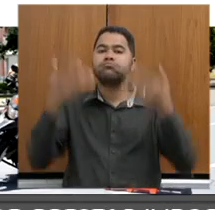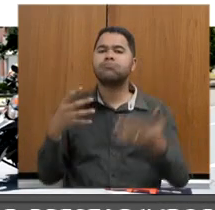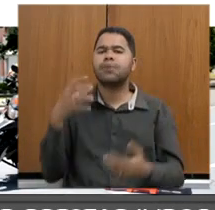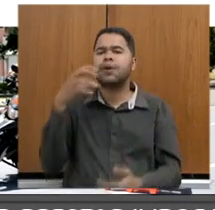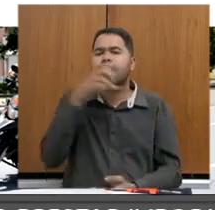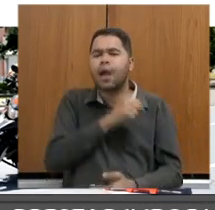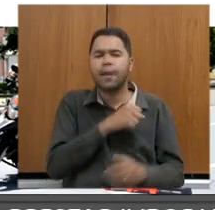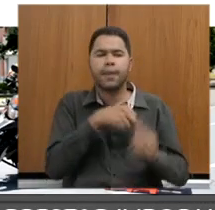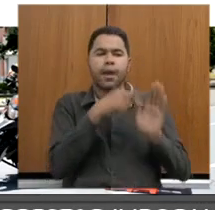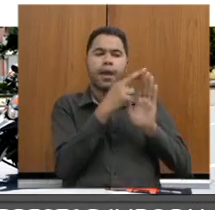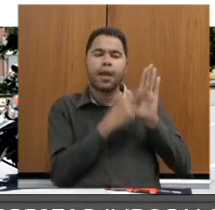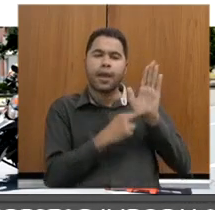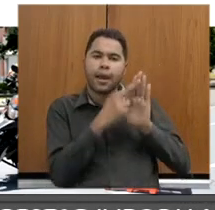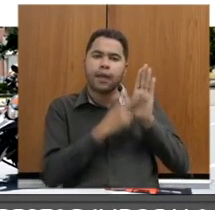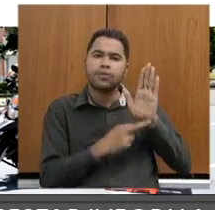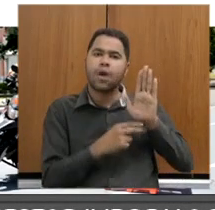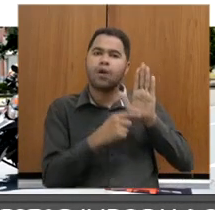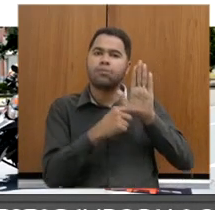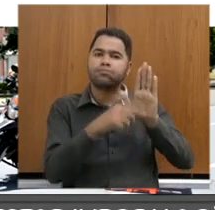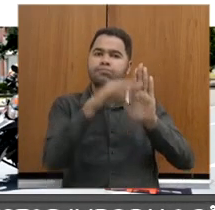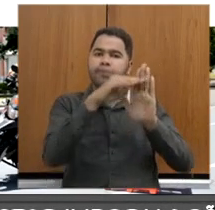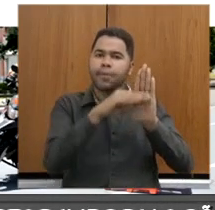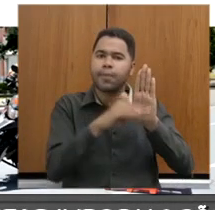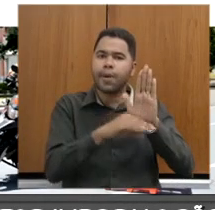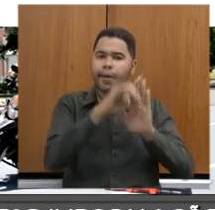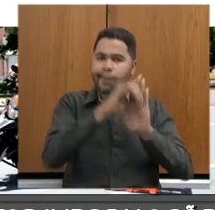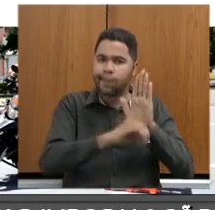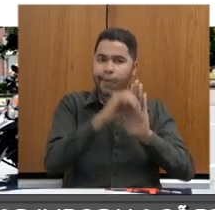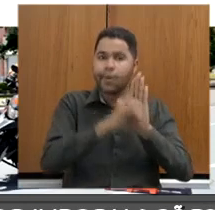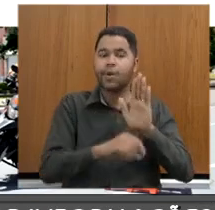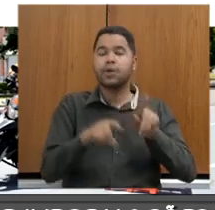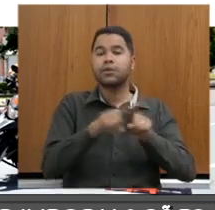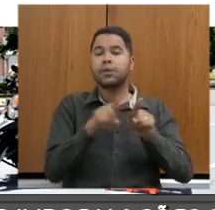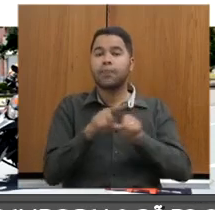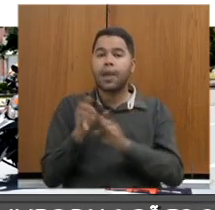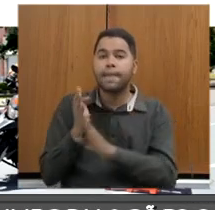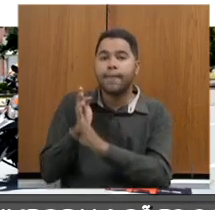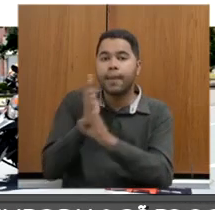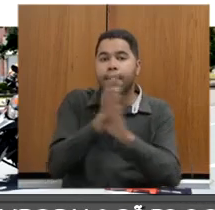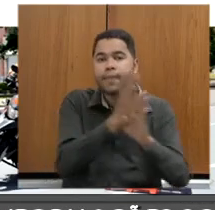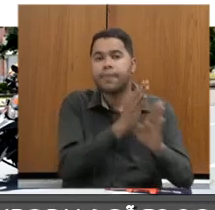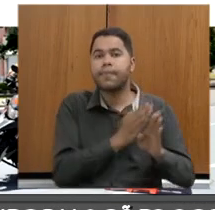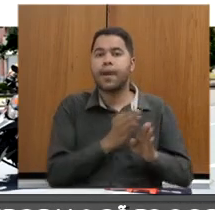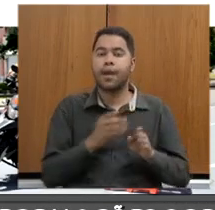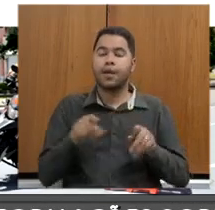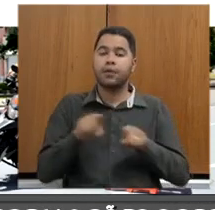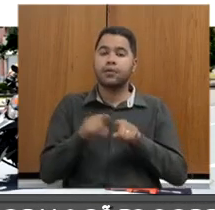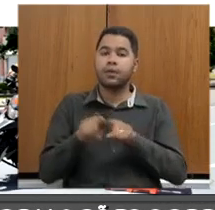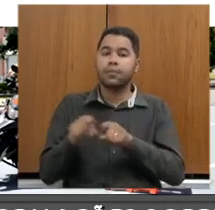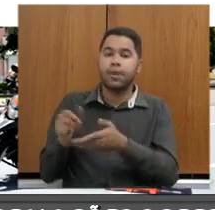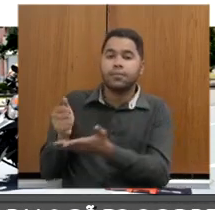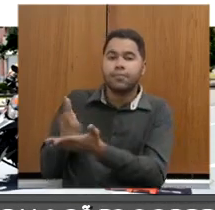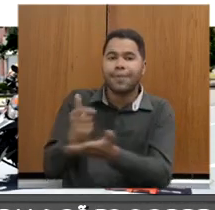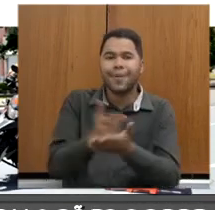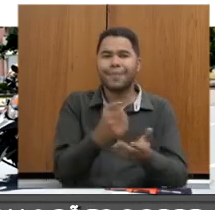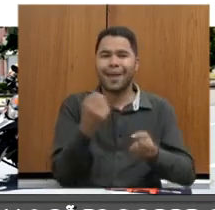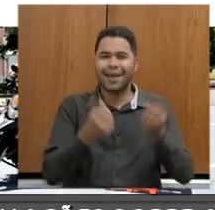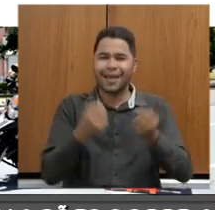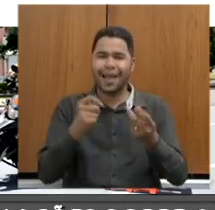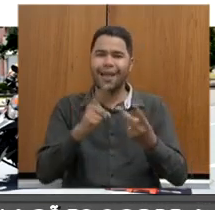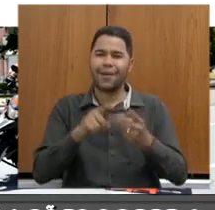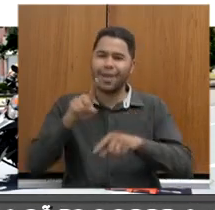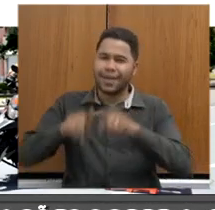rapidamente de relatório de monitoramento orçamentário do diagnóstico da frota da aquisição de viaturas e equipamentos